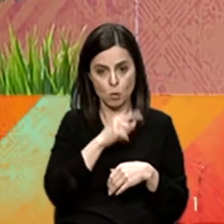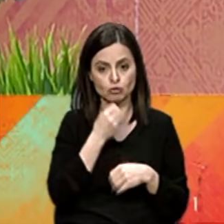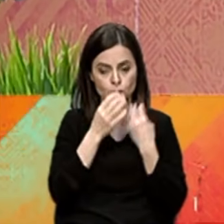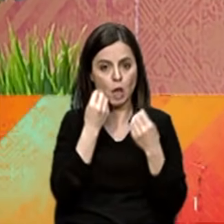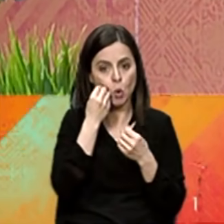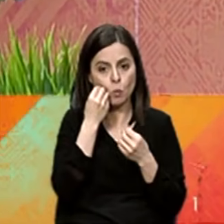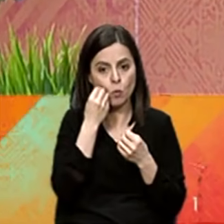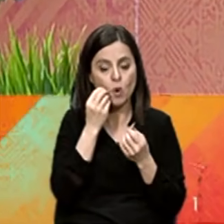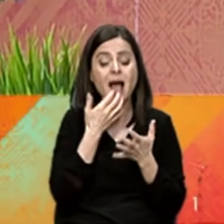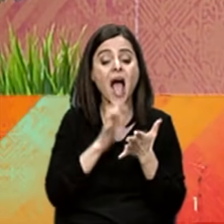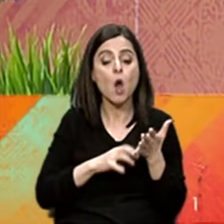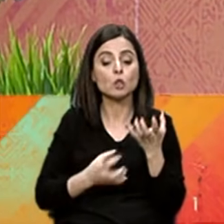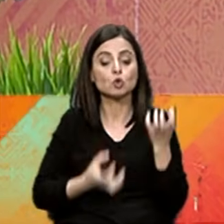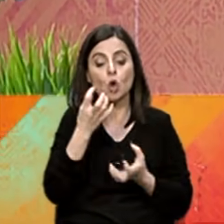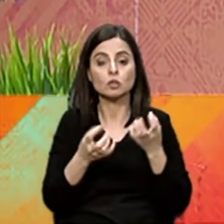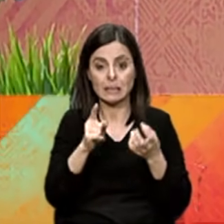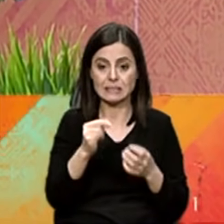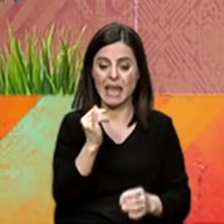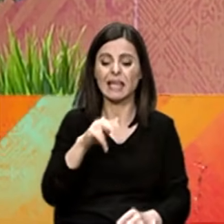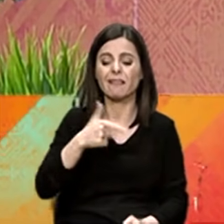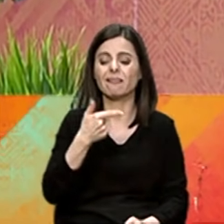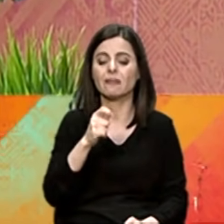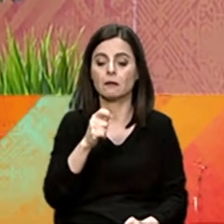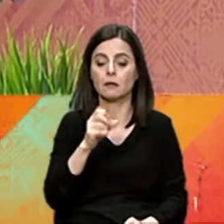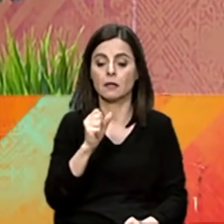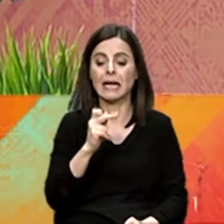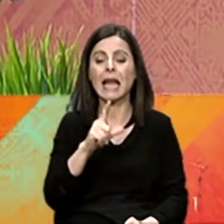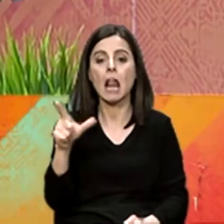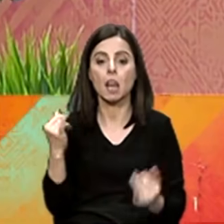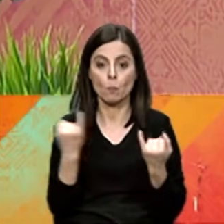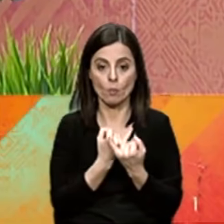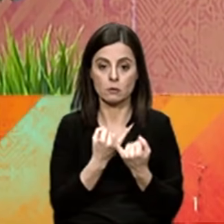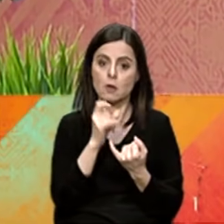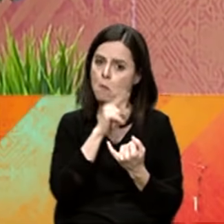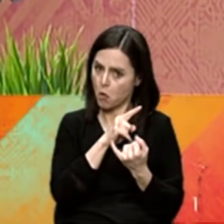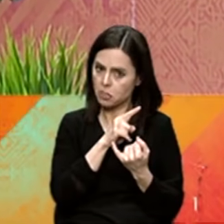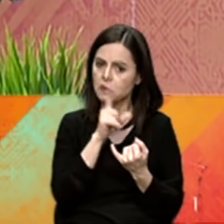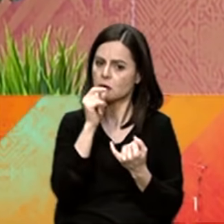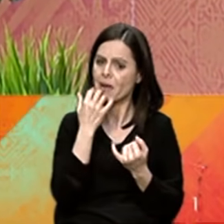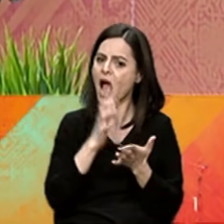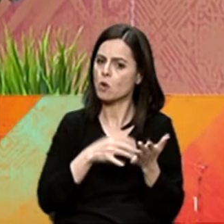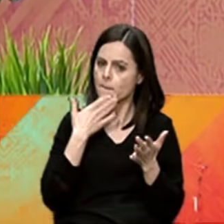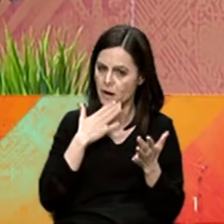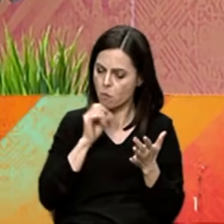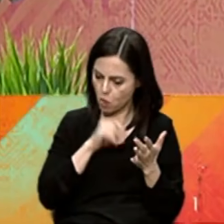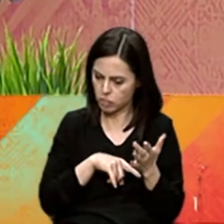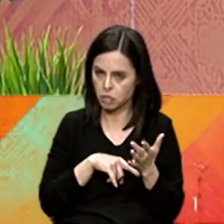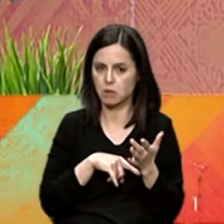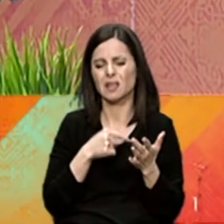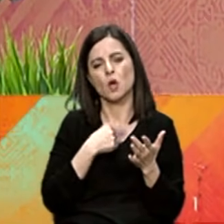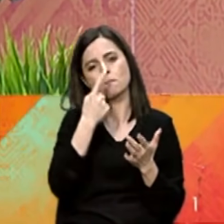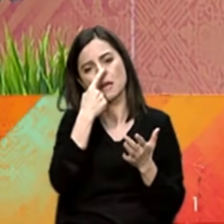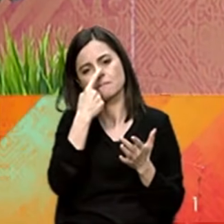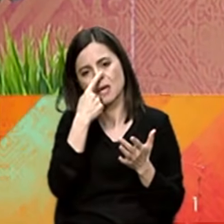arroz, porque o arroz, este é integral, podem fazer com o arroz branco que tenha sobrado, mas eu gosto de usar o arroz